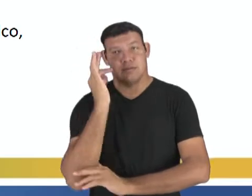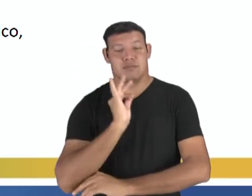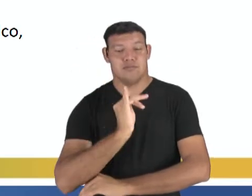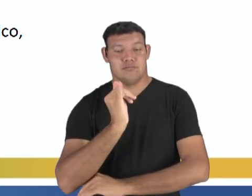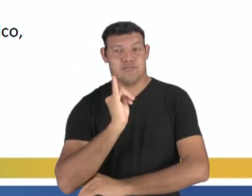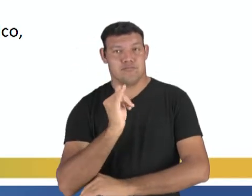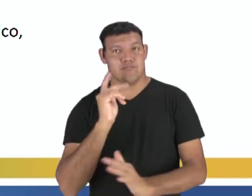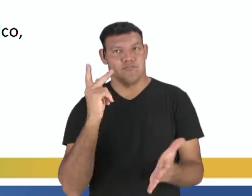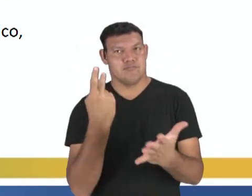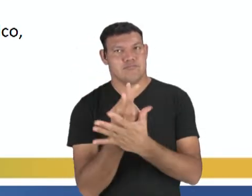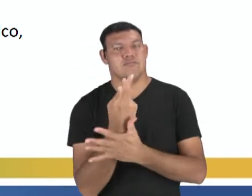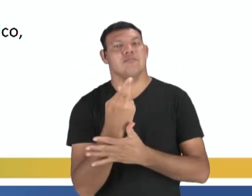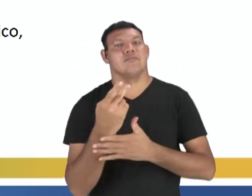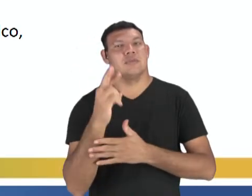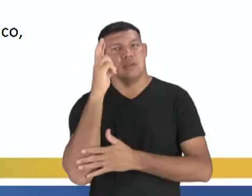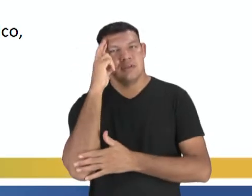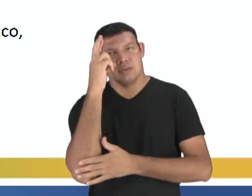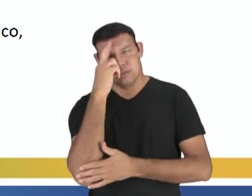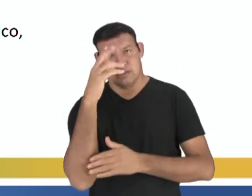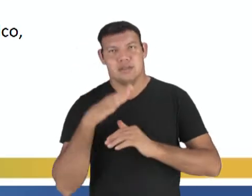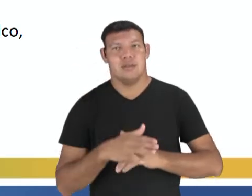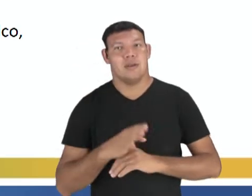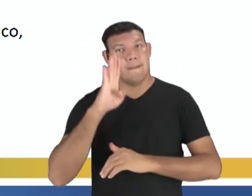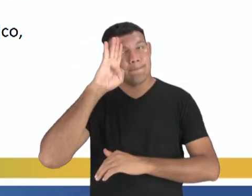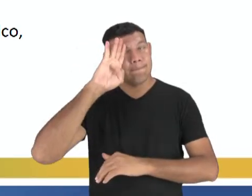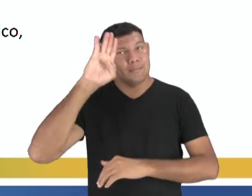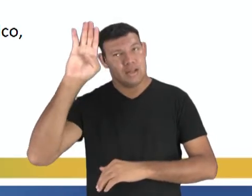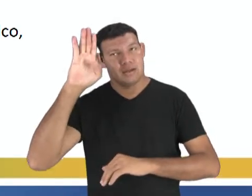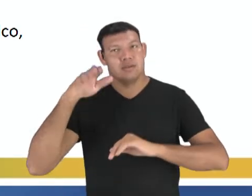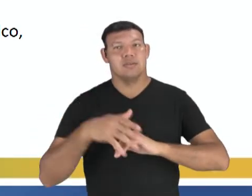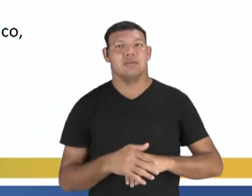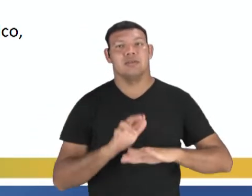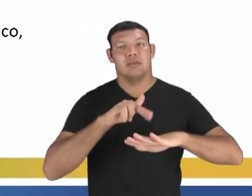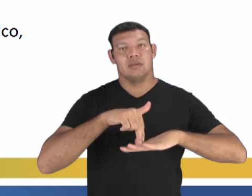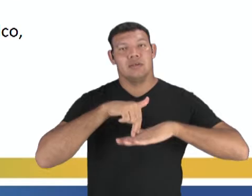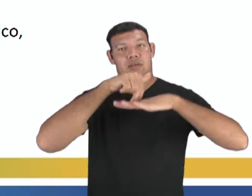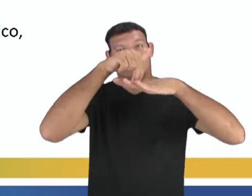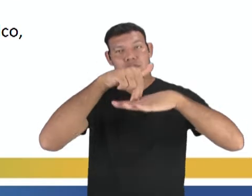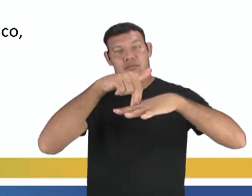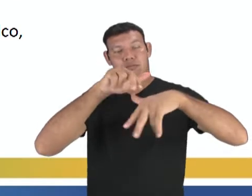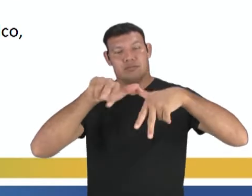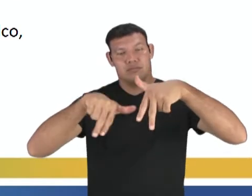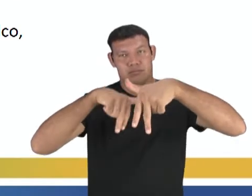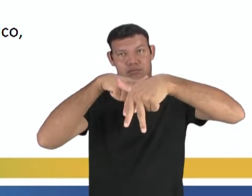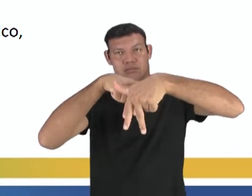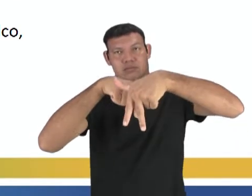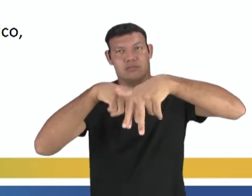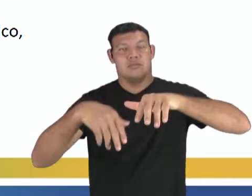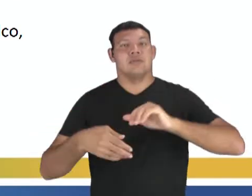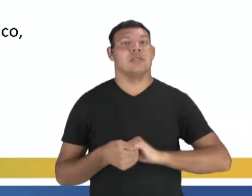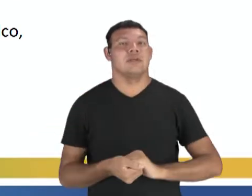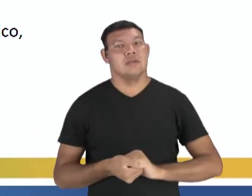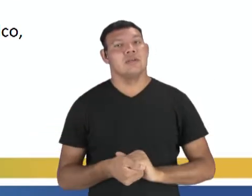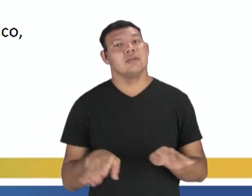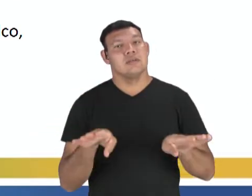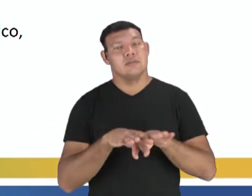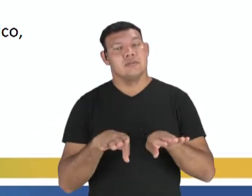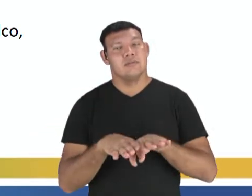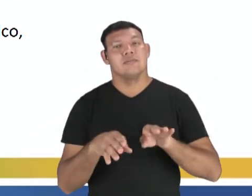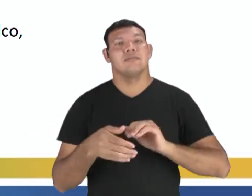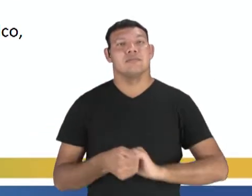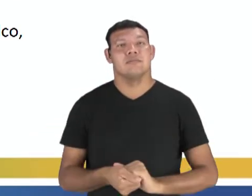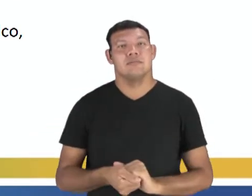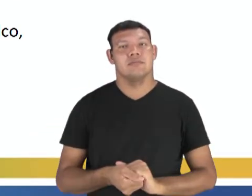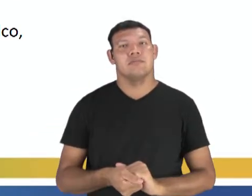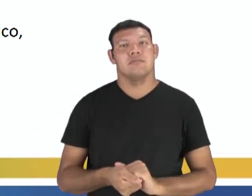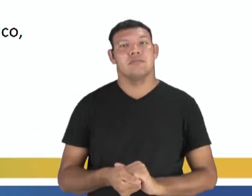narrativa, sendo classificados em personagens principais, que seria o protagonista e o antagonista, e os personagens